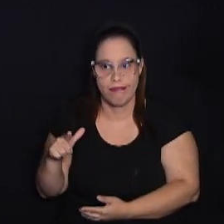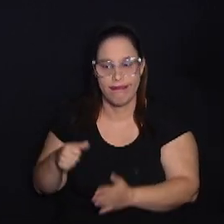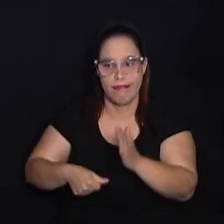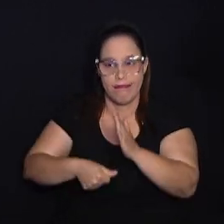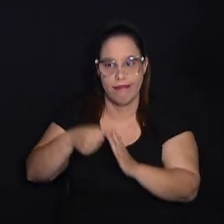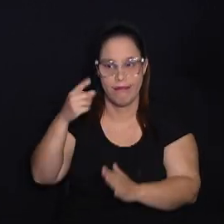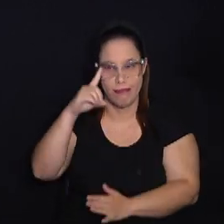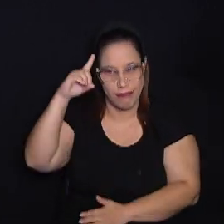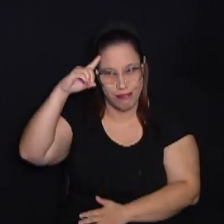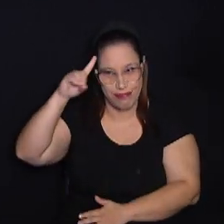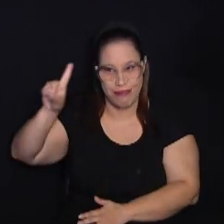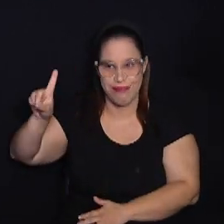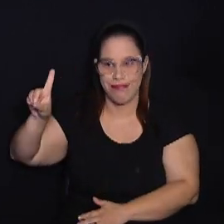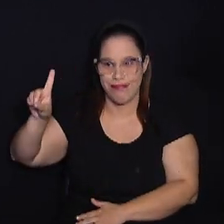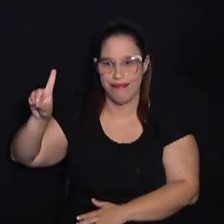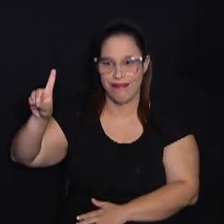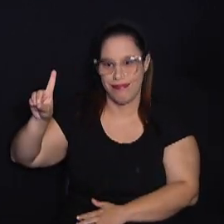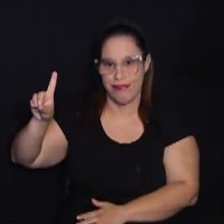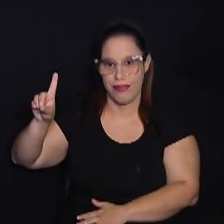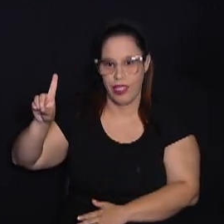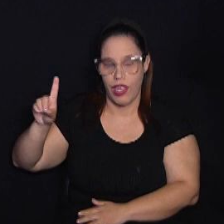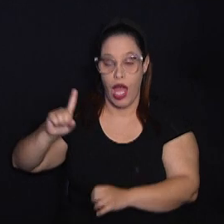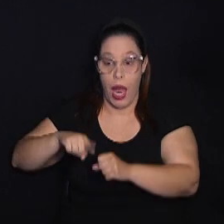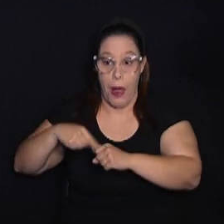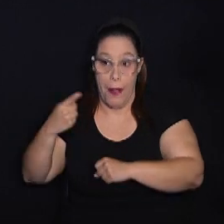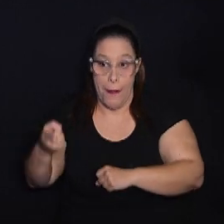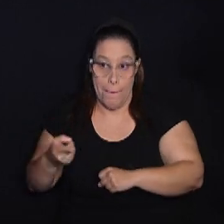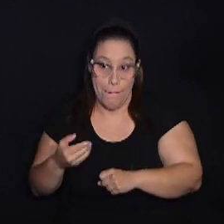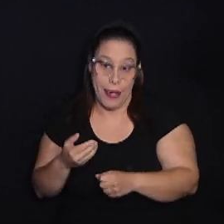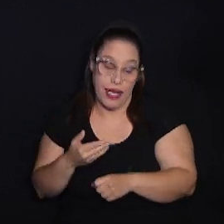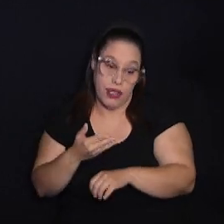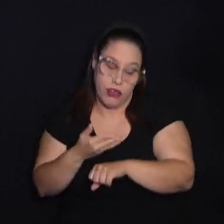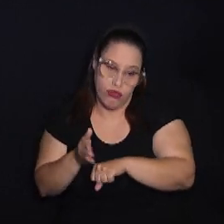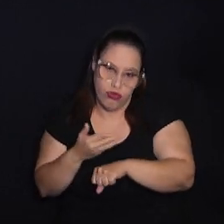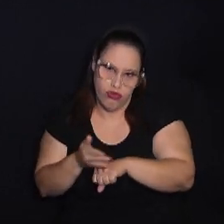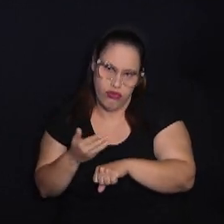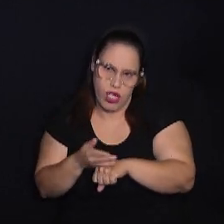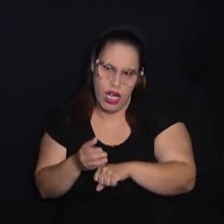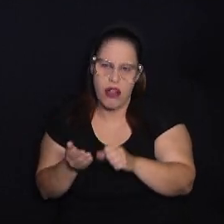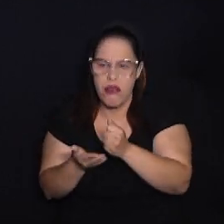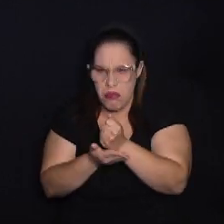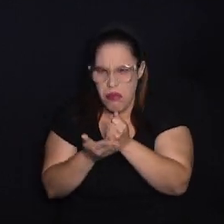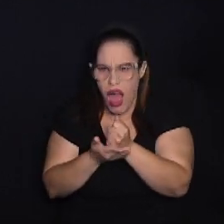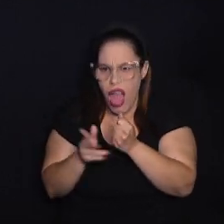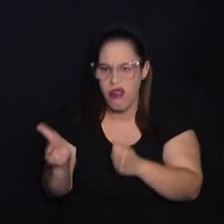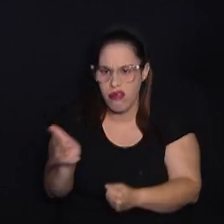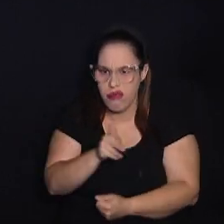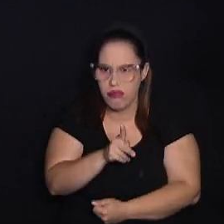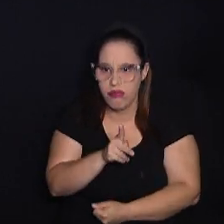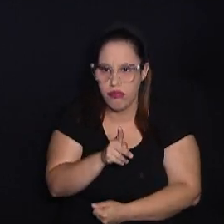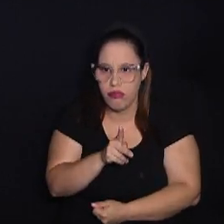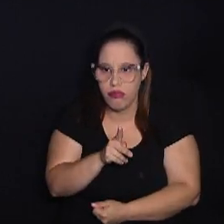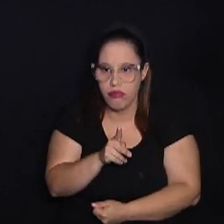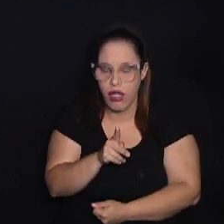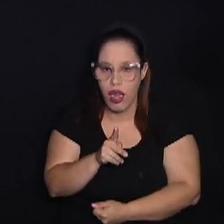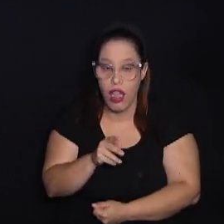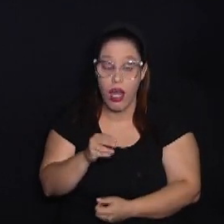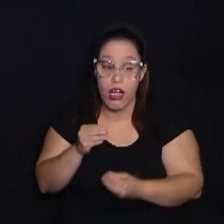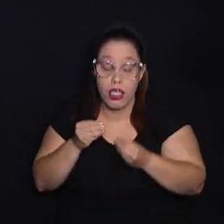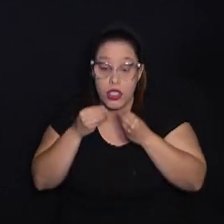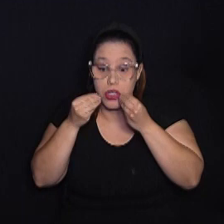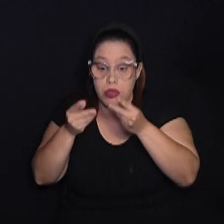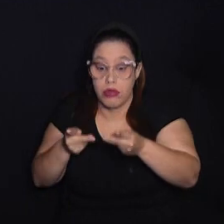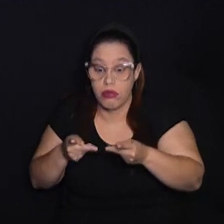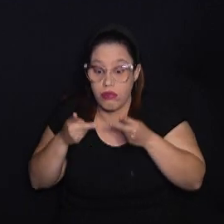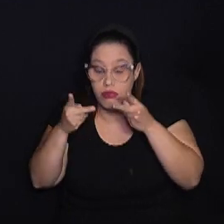Primeiro dia de aula. Após um treino básico da professora, tínhamos que nos apresentar e